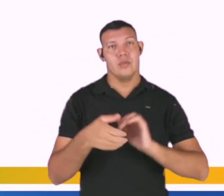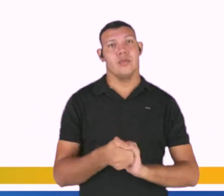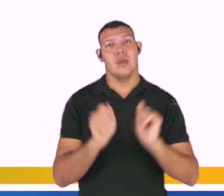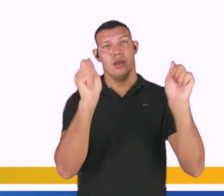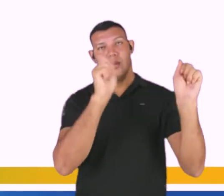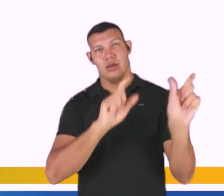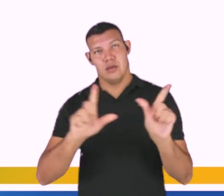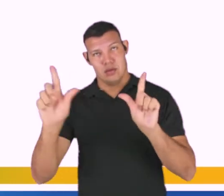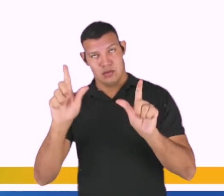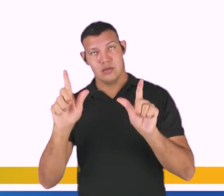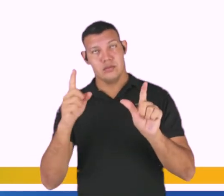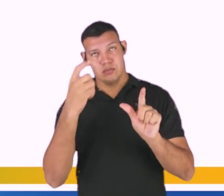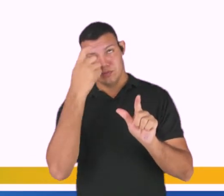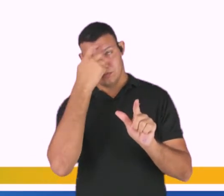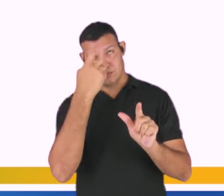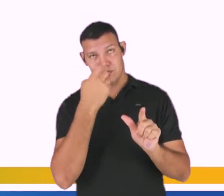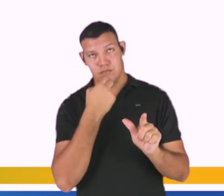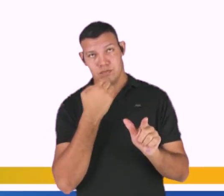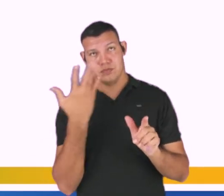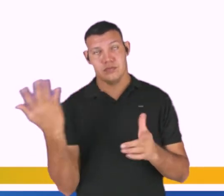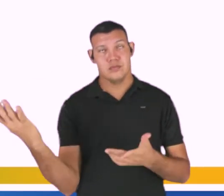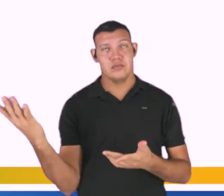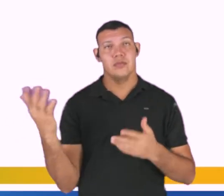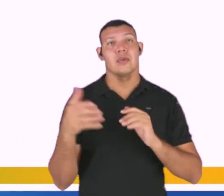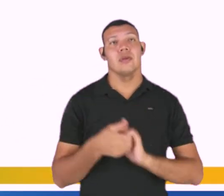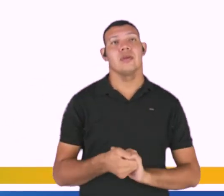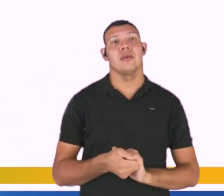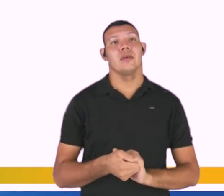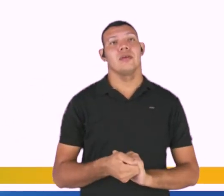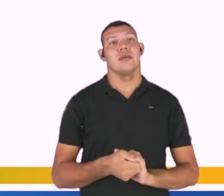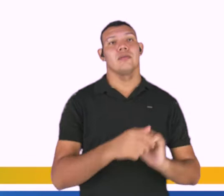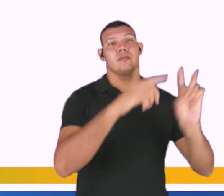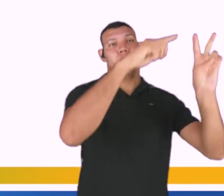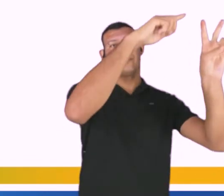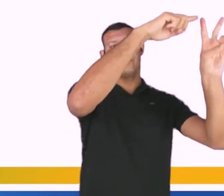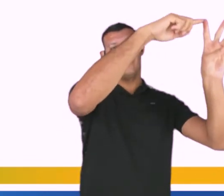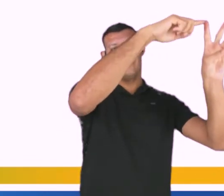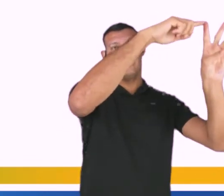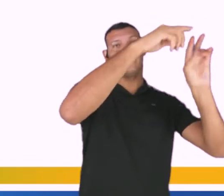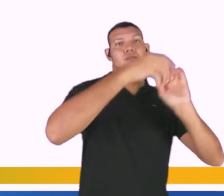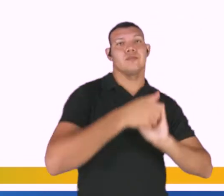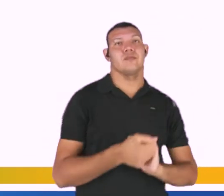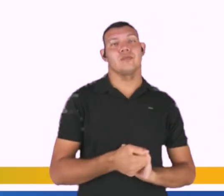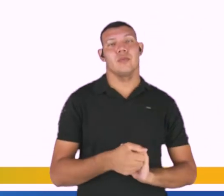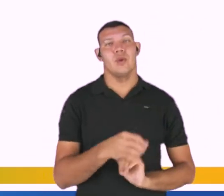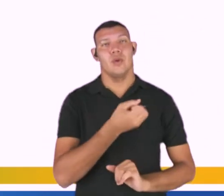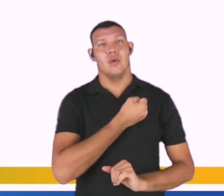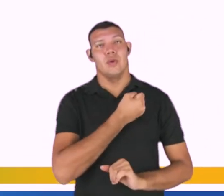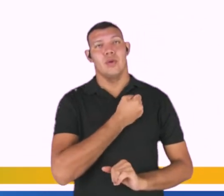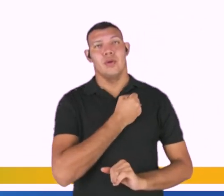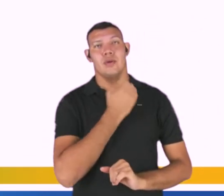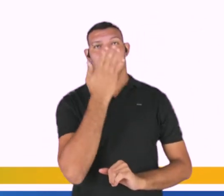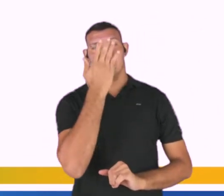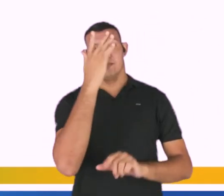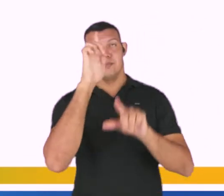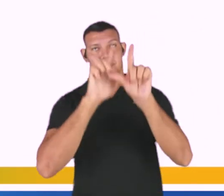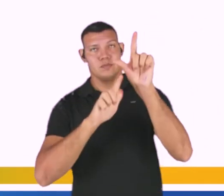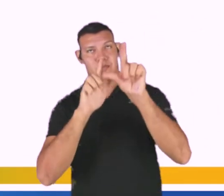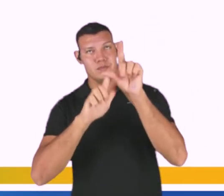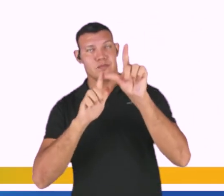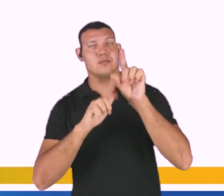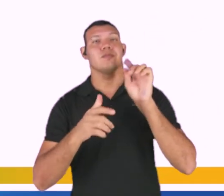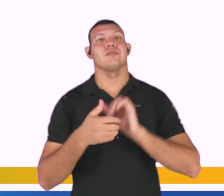no slide que na parte superior dessa chave nós temos raiz do divisor nesse local nós vamos